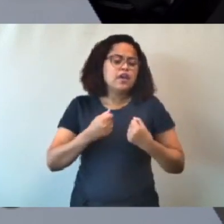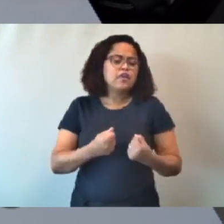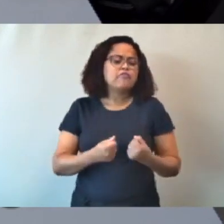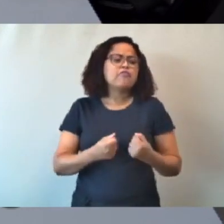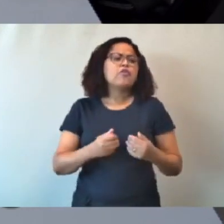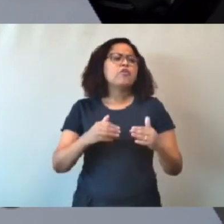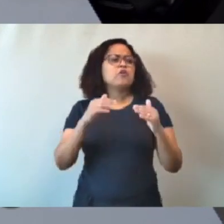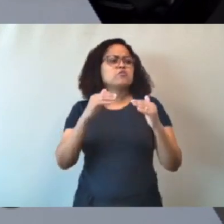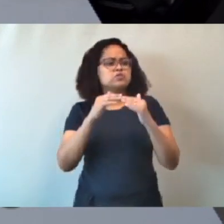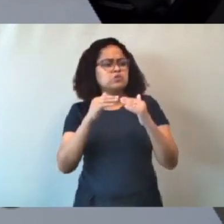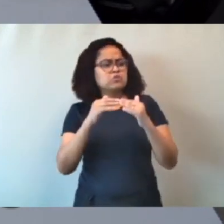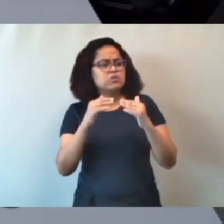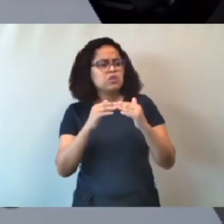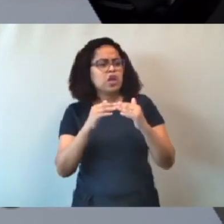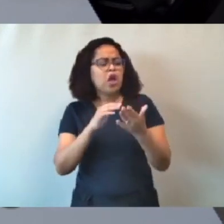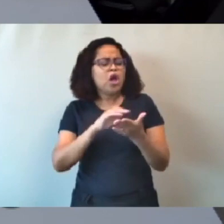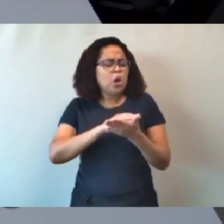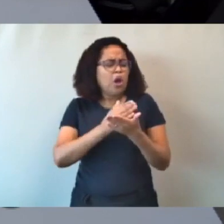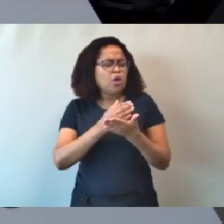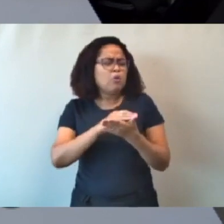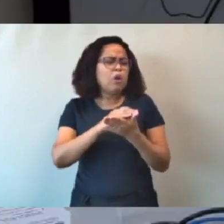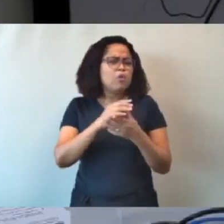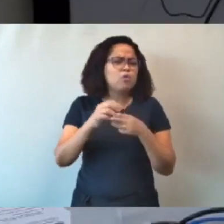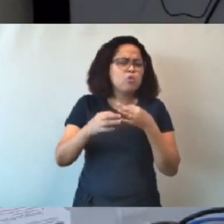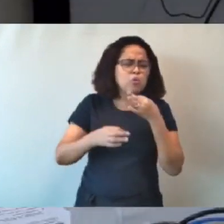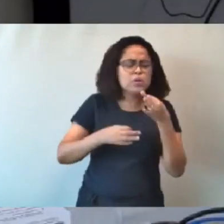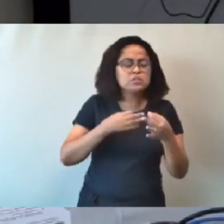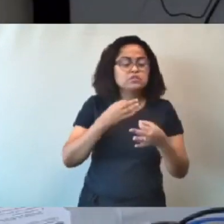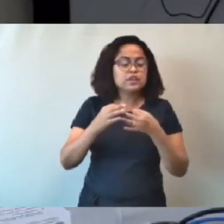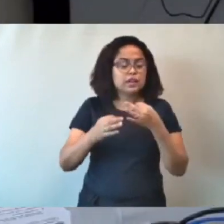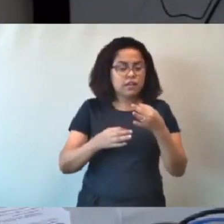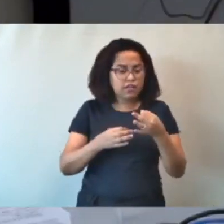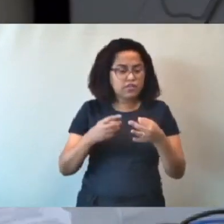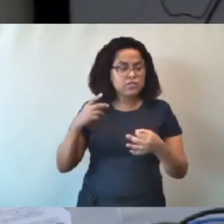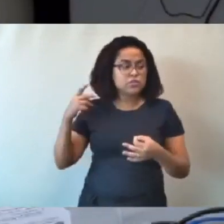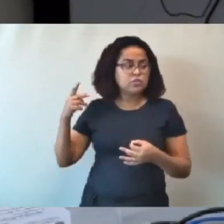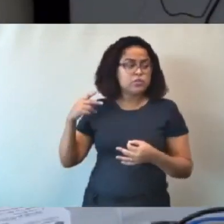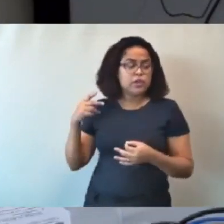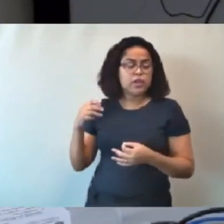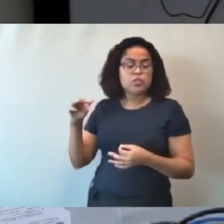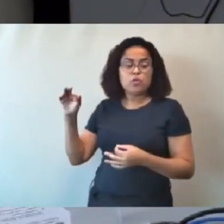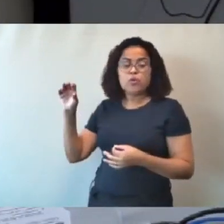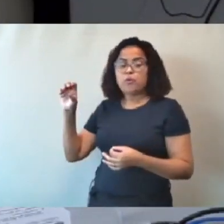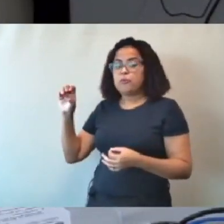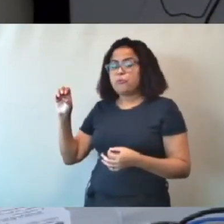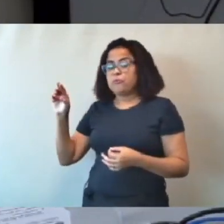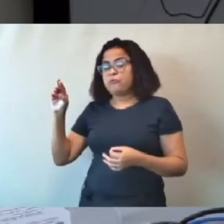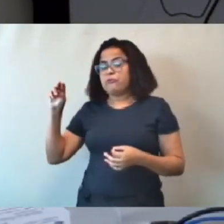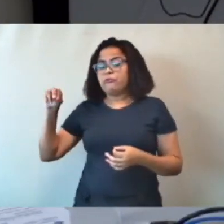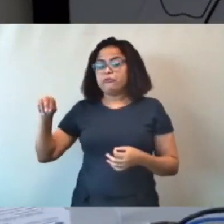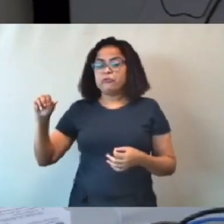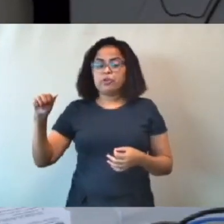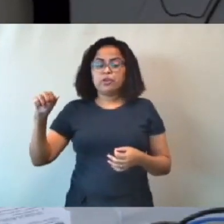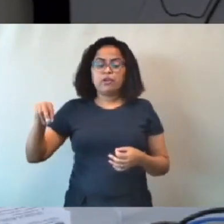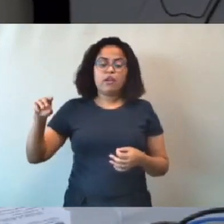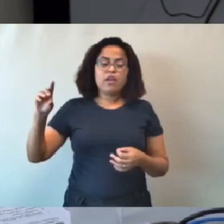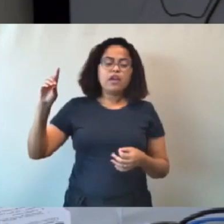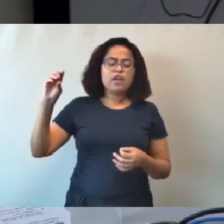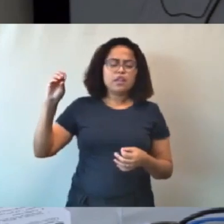falas do nosso amigo vereador Fernando Luiz e o vereador Braulio, quero concentrar rapidinho